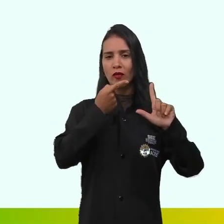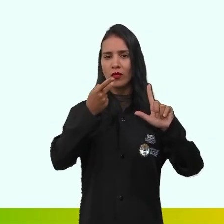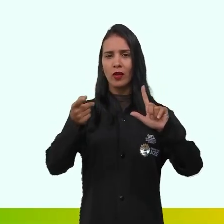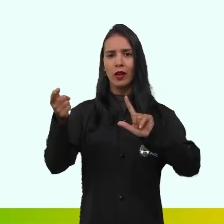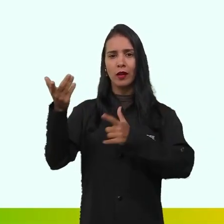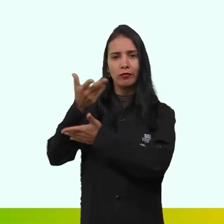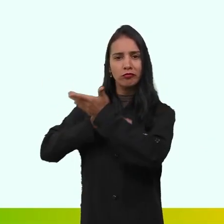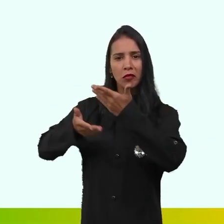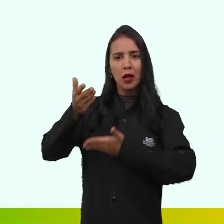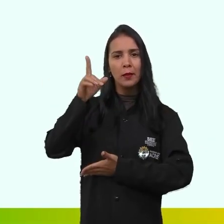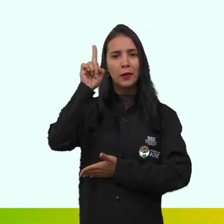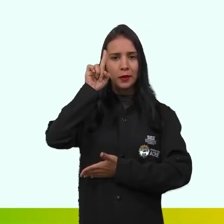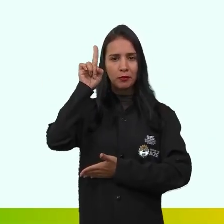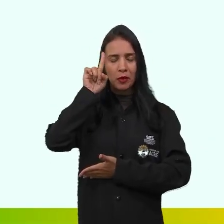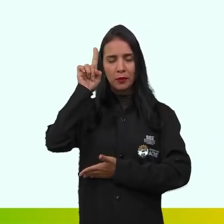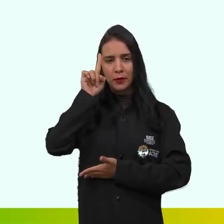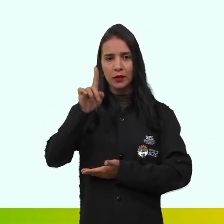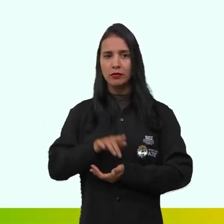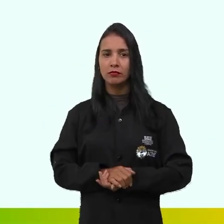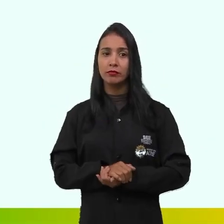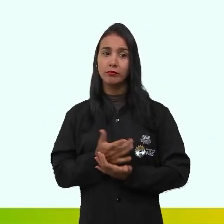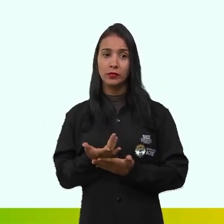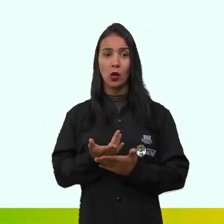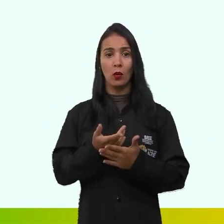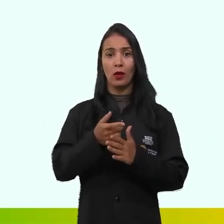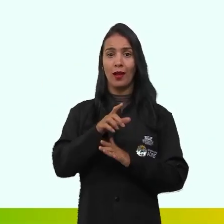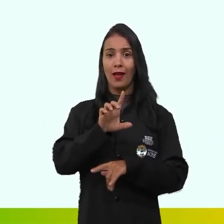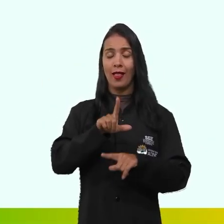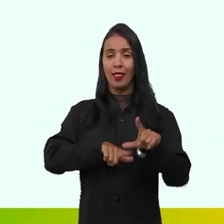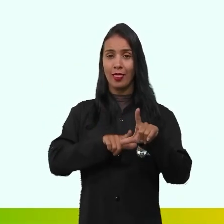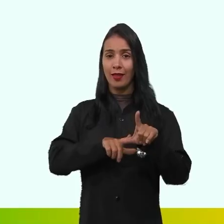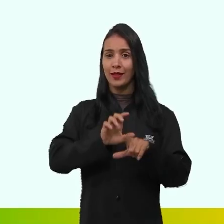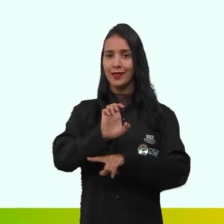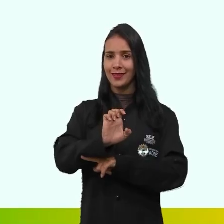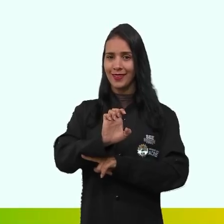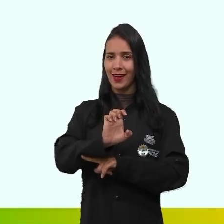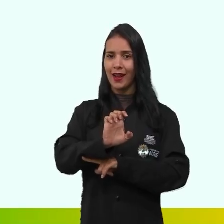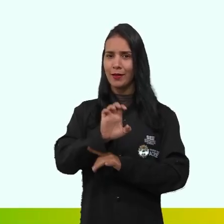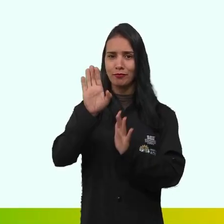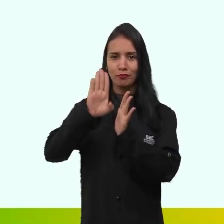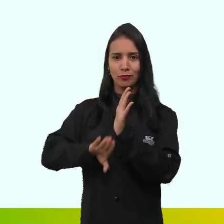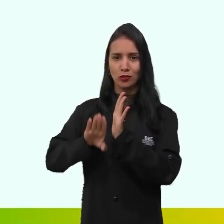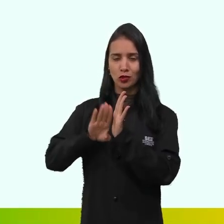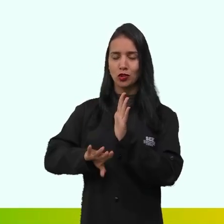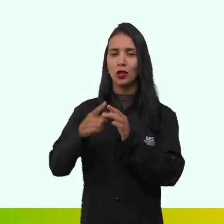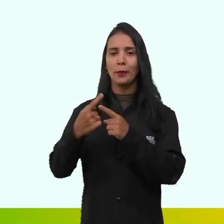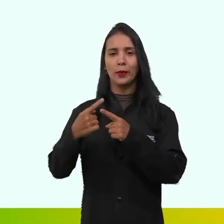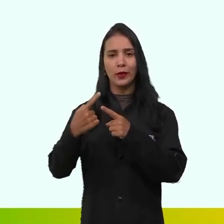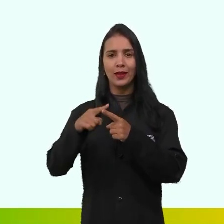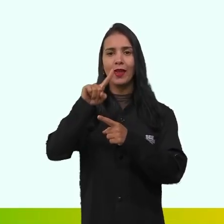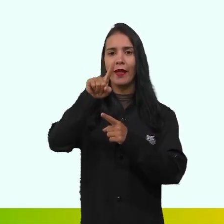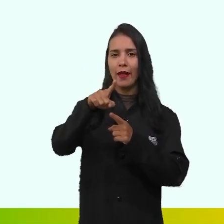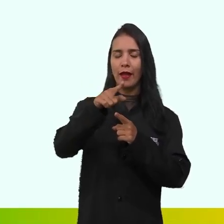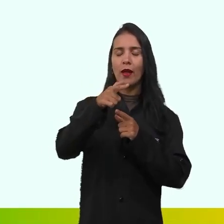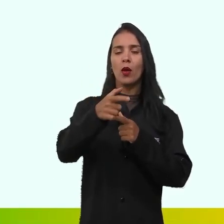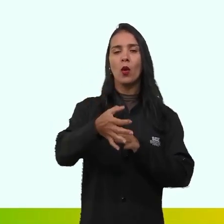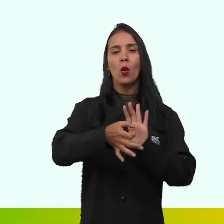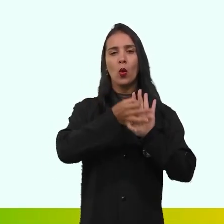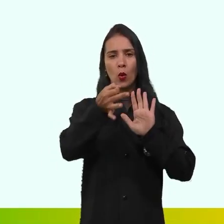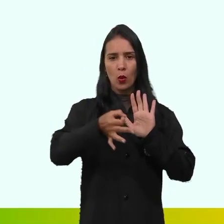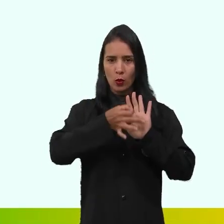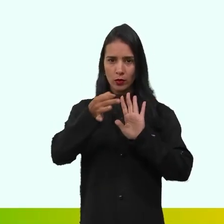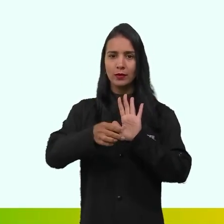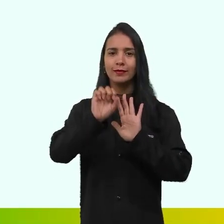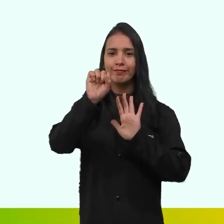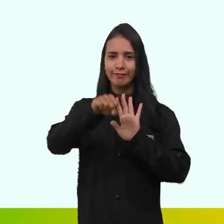Então, letra E é descartada, até porque a charge trata de uma crítica, então eu não teria uma charge se eu não